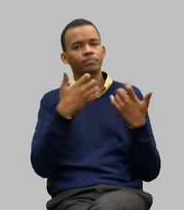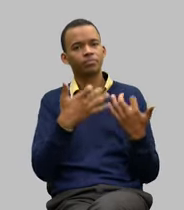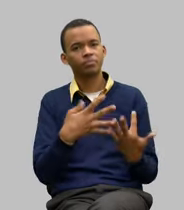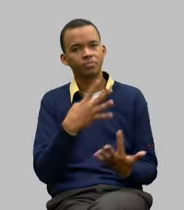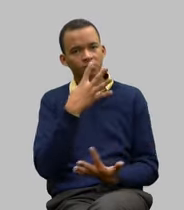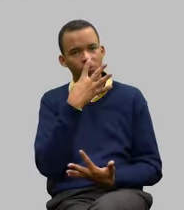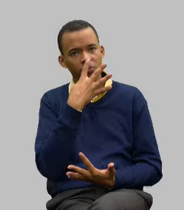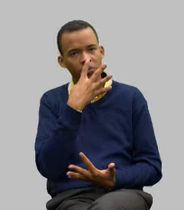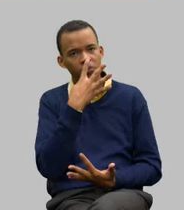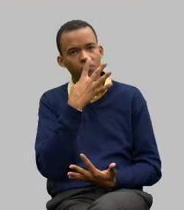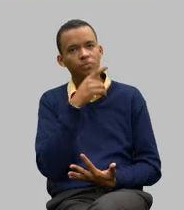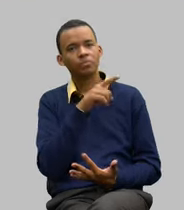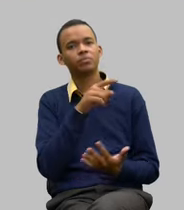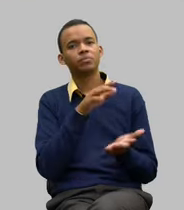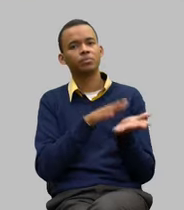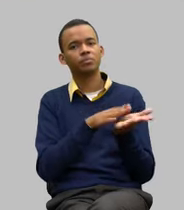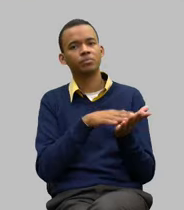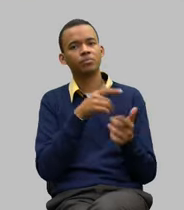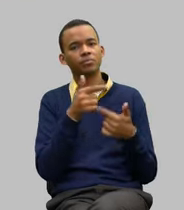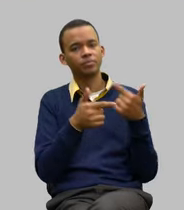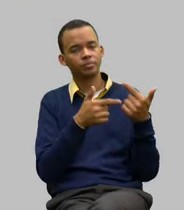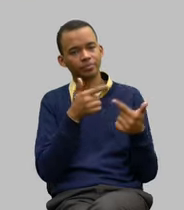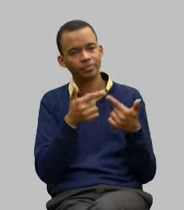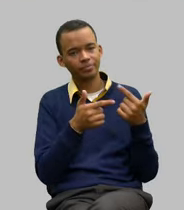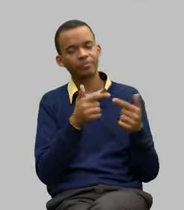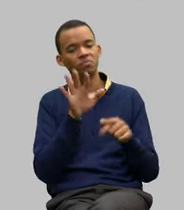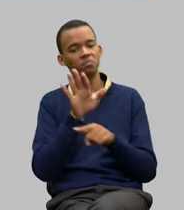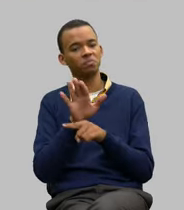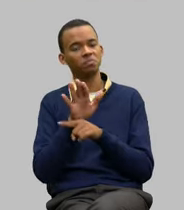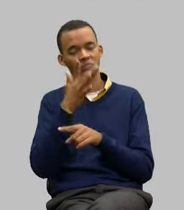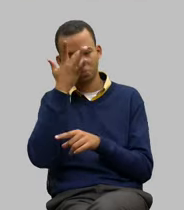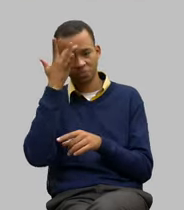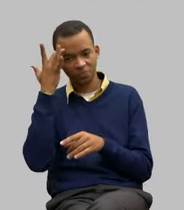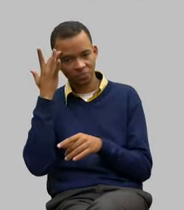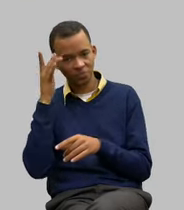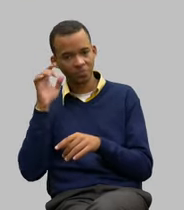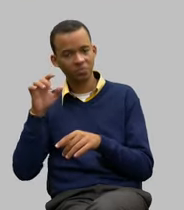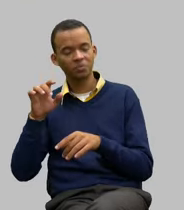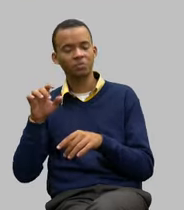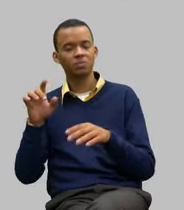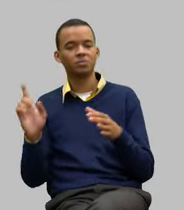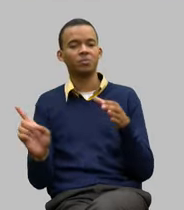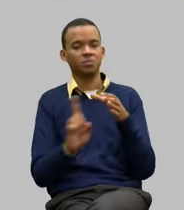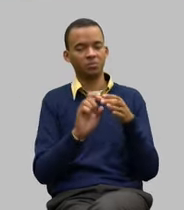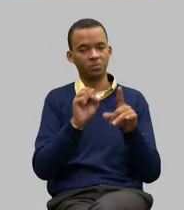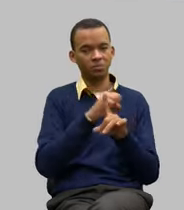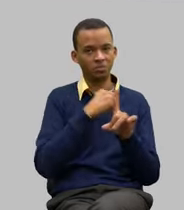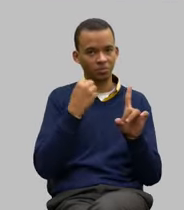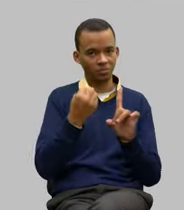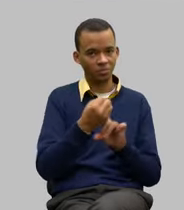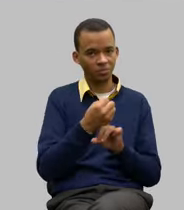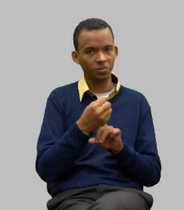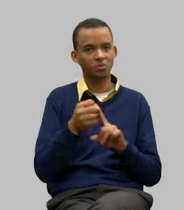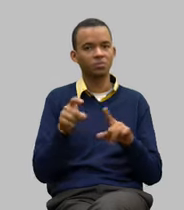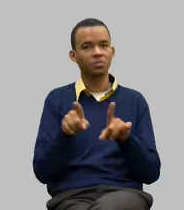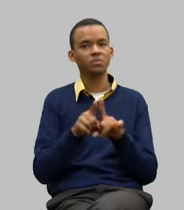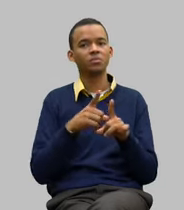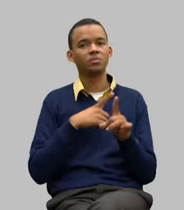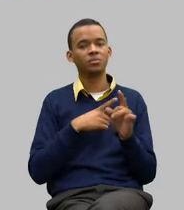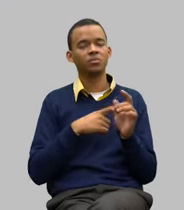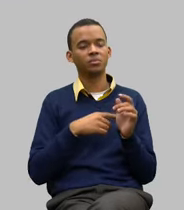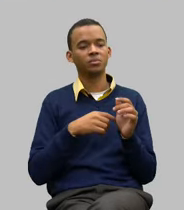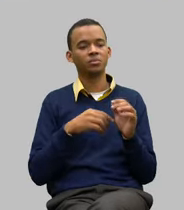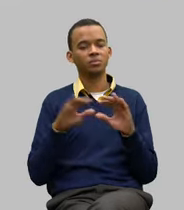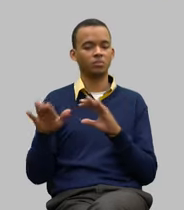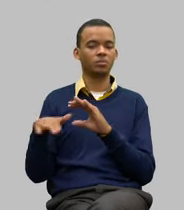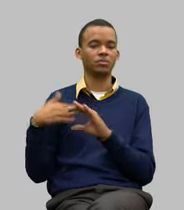trabalho nesse sentido e e também gostaria nesse momento aqui de passar aqui uma mensagem ver uma mensagem aqui também de